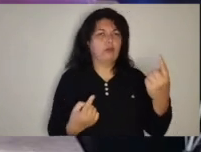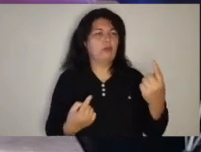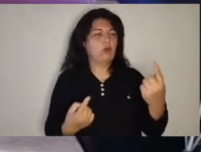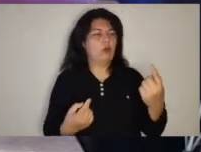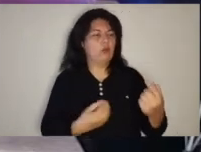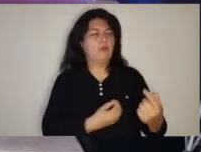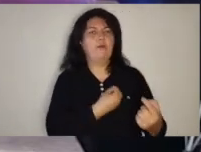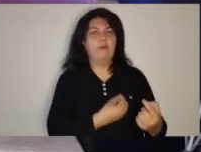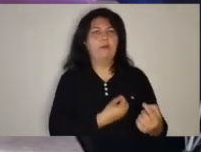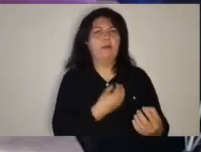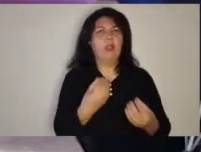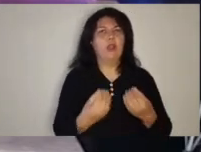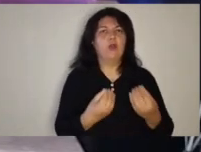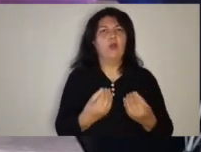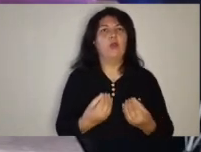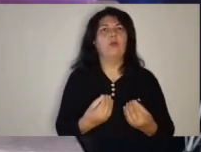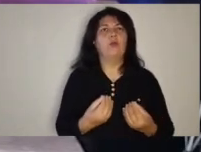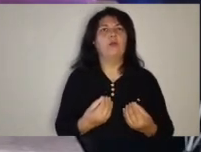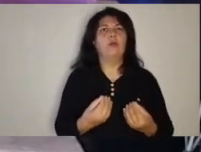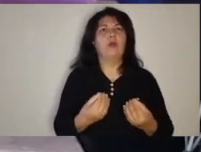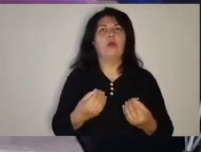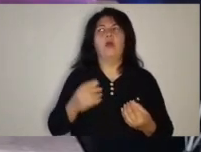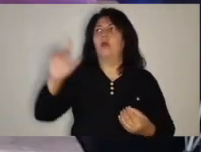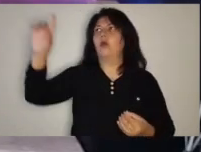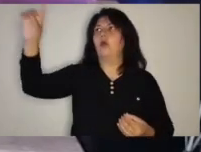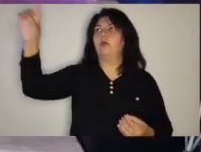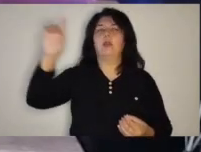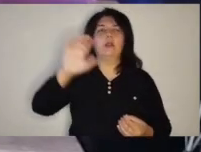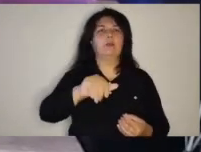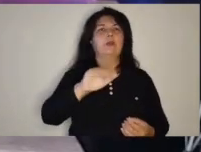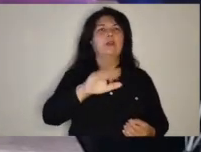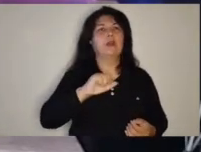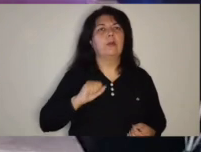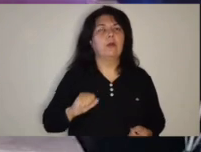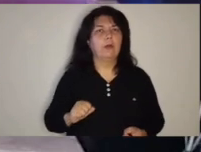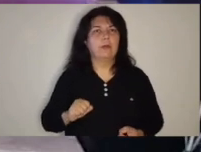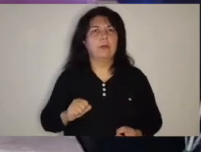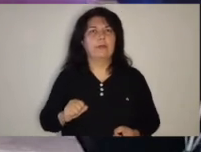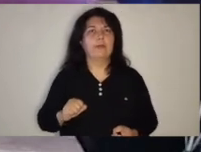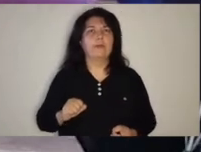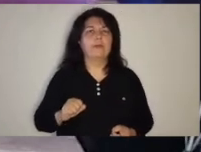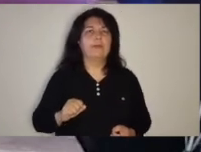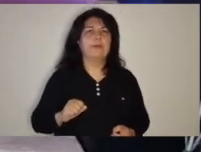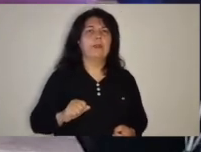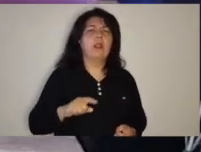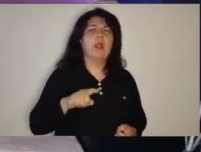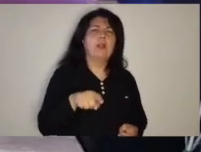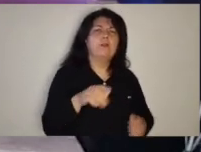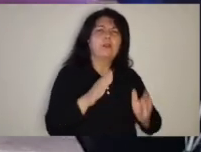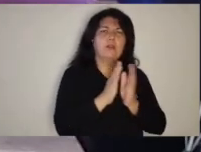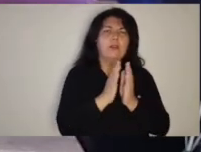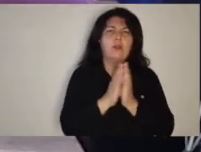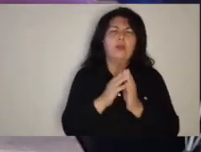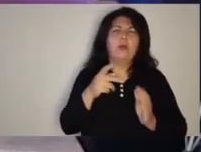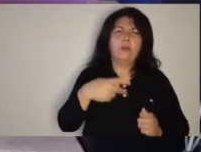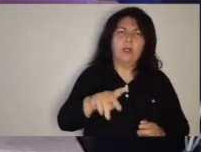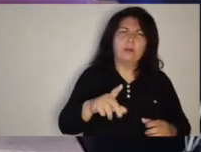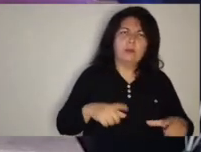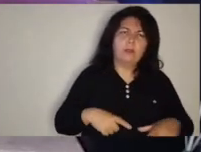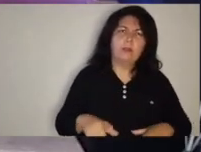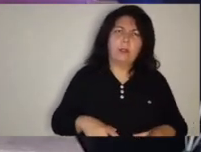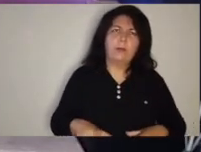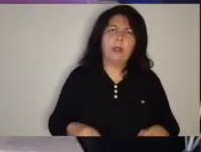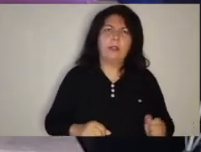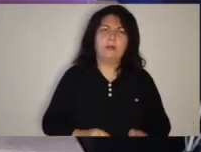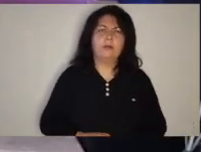E aí, irmãos, o que acontece? É a mesma coisa. Você orou